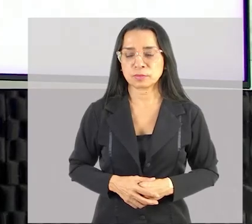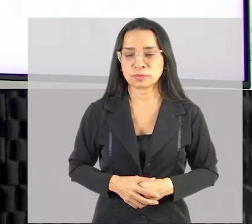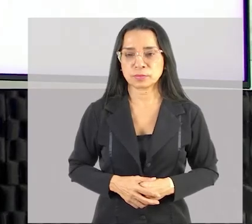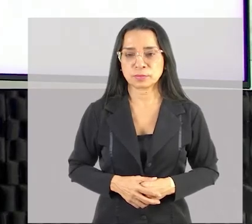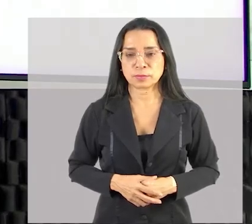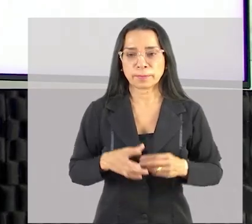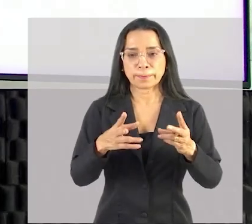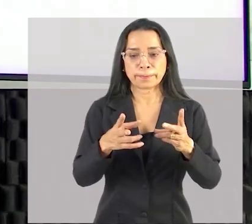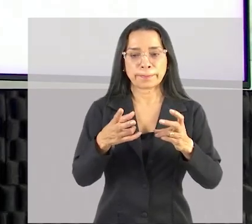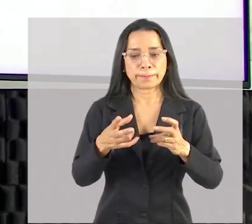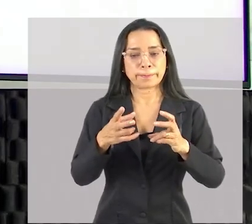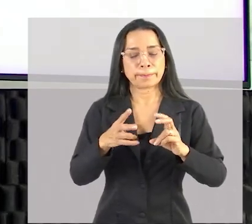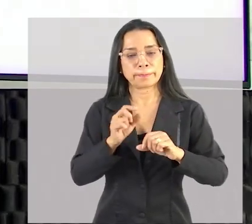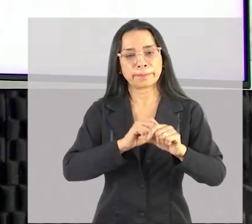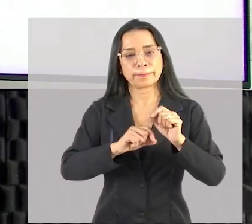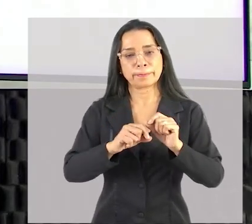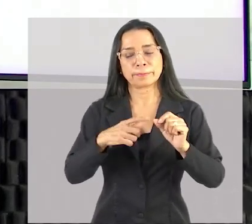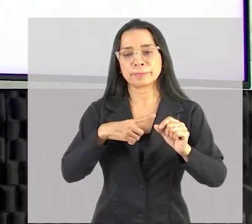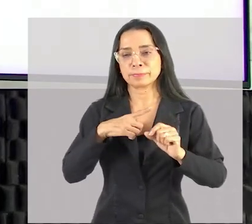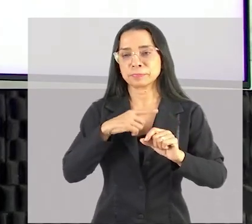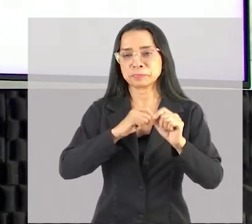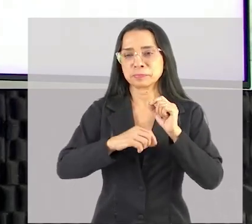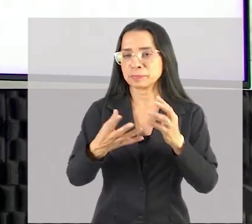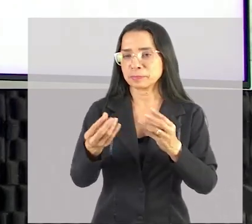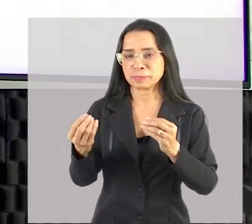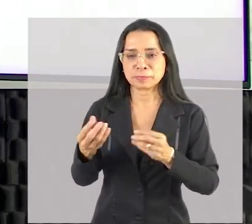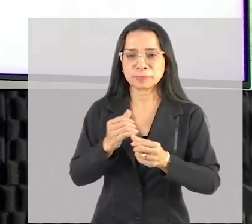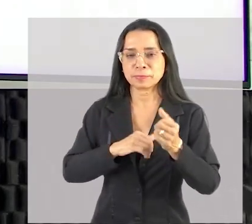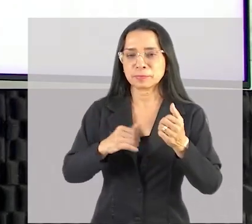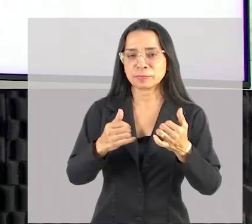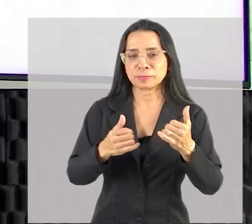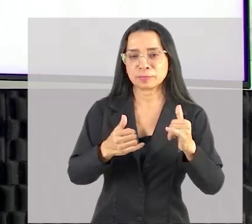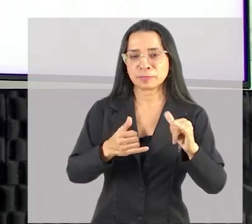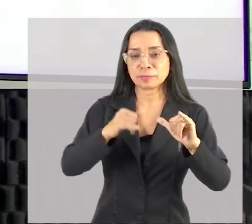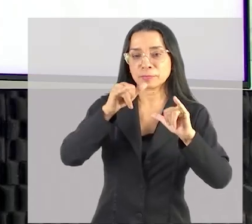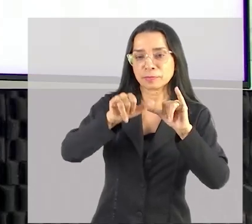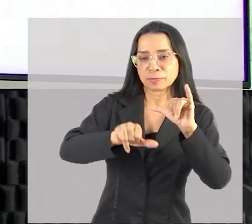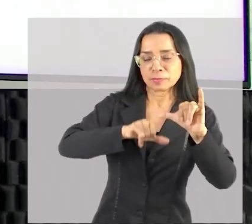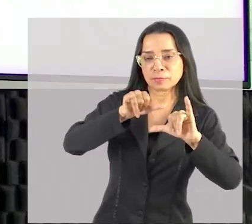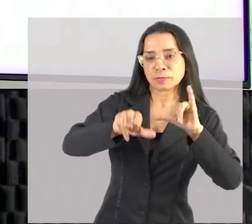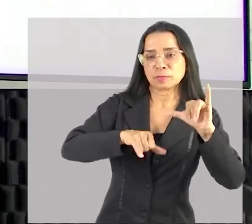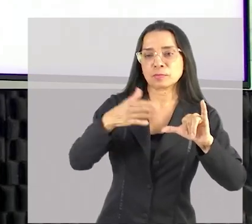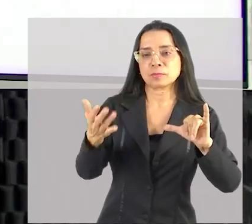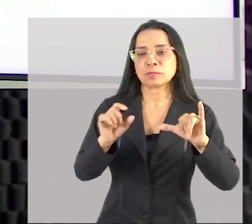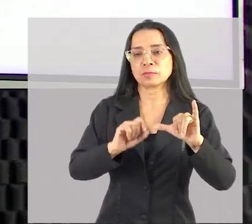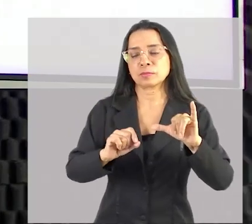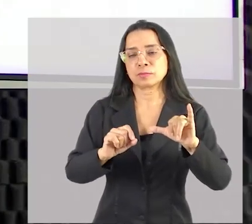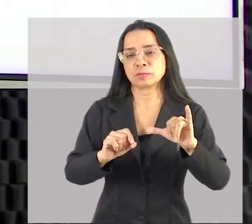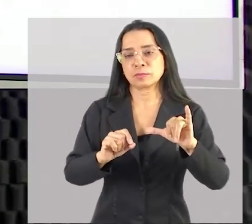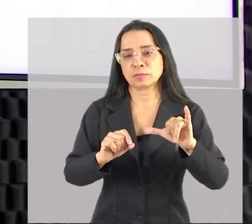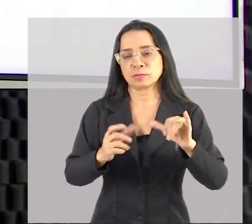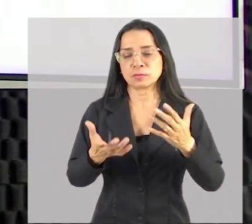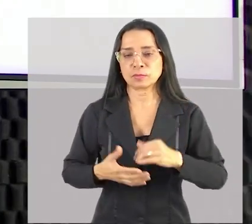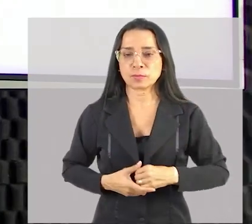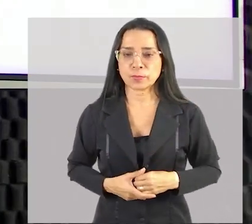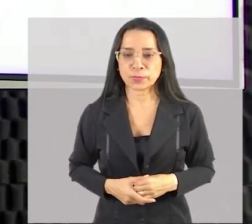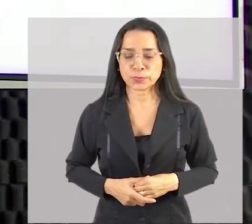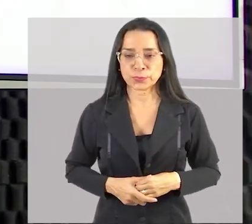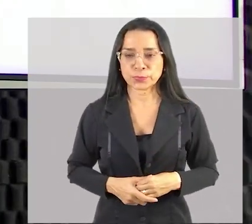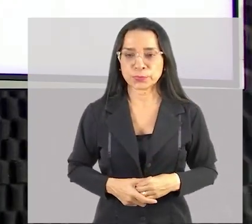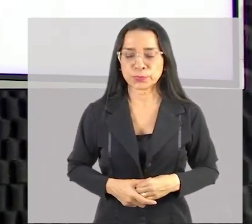Percebe que eles estão explorando muito essa parte de reações químicas. Aqui é reação orgânica, tá? Mais uma vez, a reação orgânica ela está sempre presente aí, né?